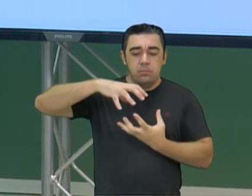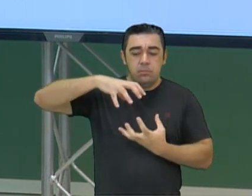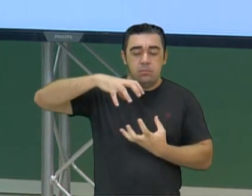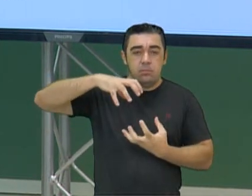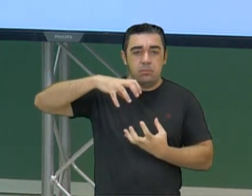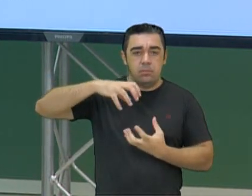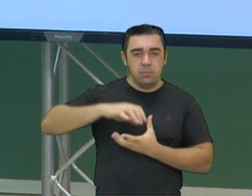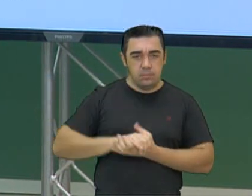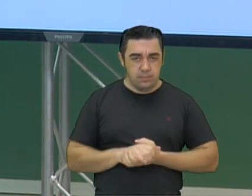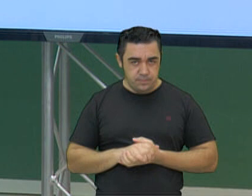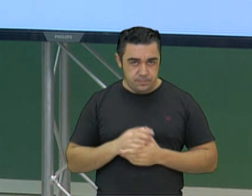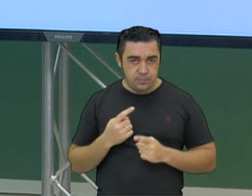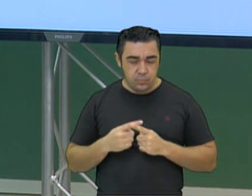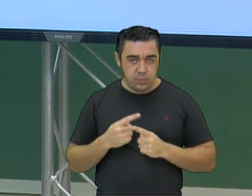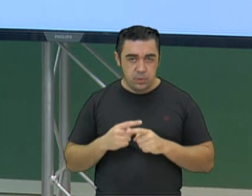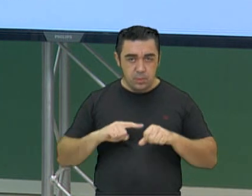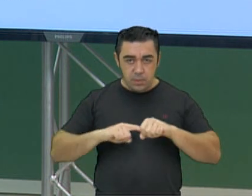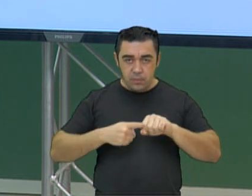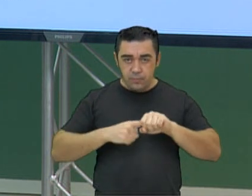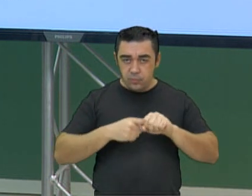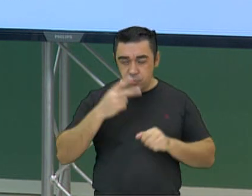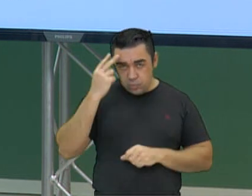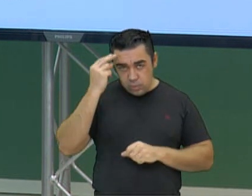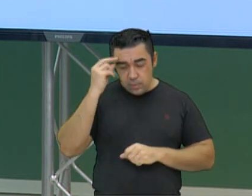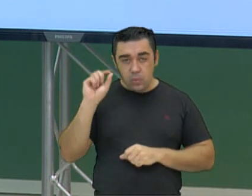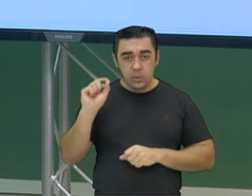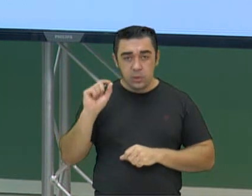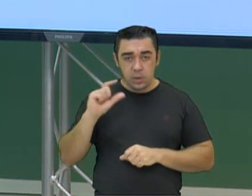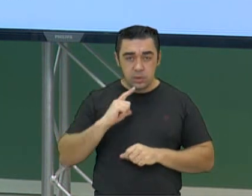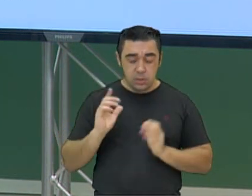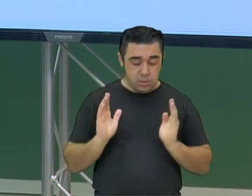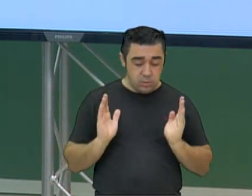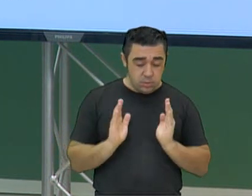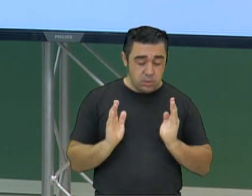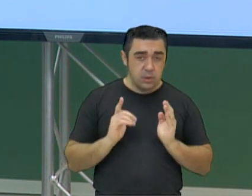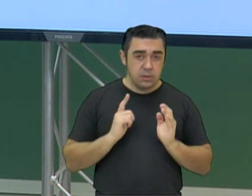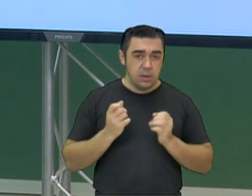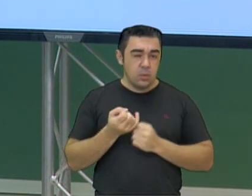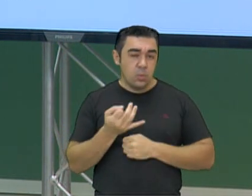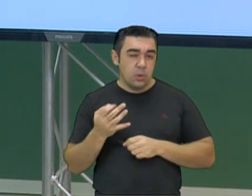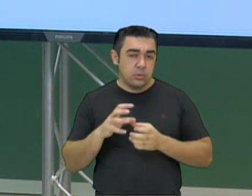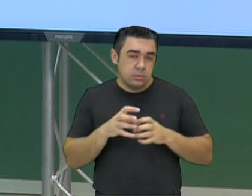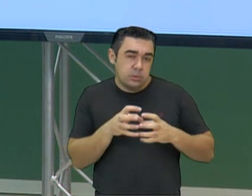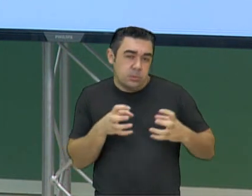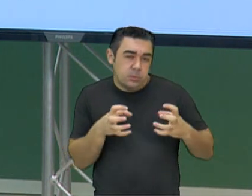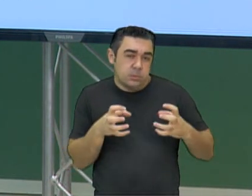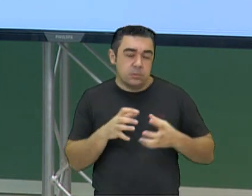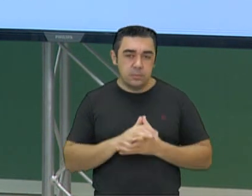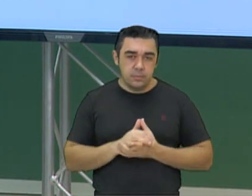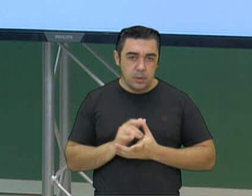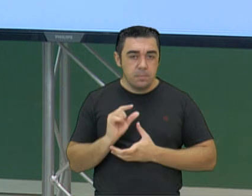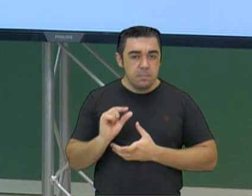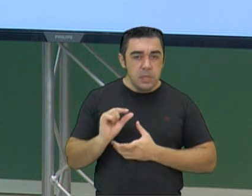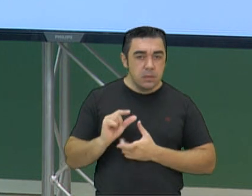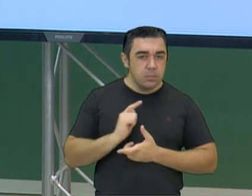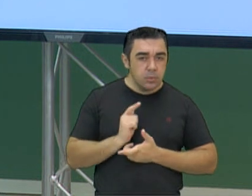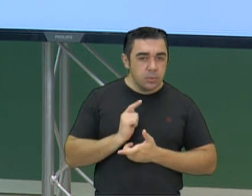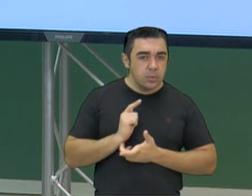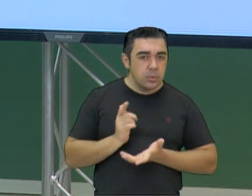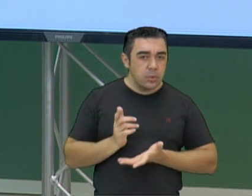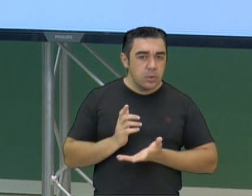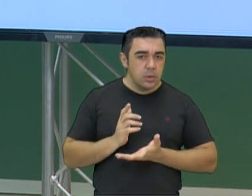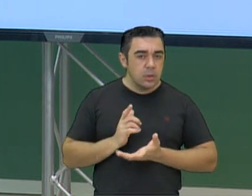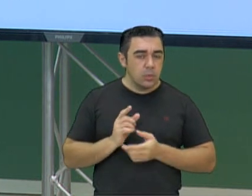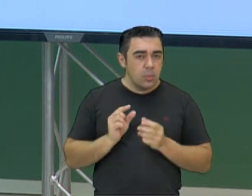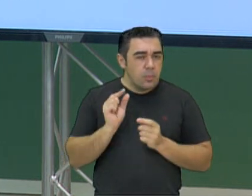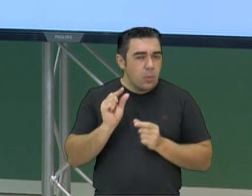certo? Porque um parafuso normal, normalmente, ele tem uma zona elástica. Ele volta, nem que seja mínima, mas ele vai esticar